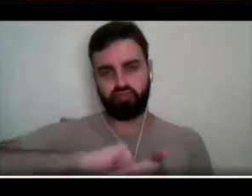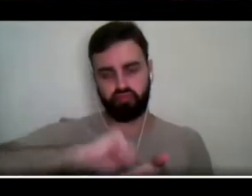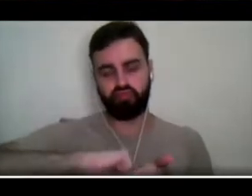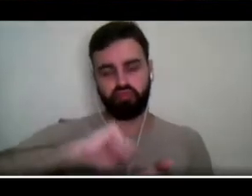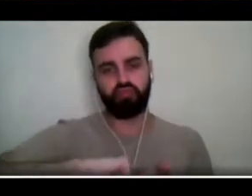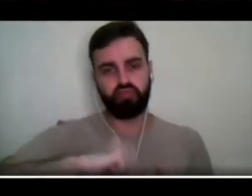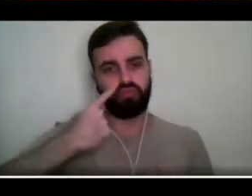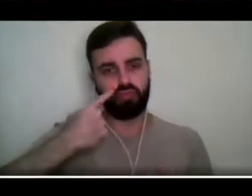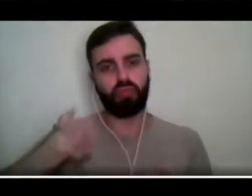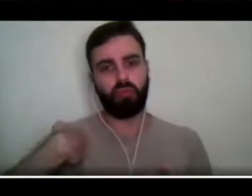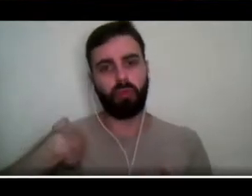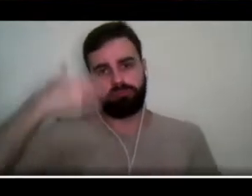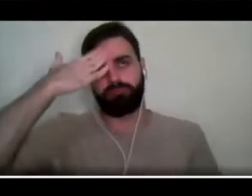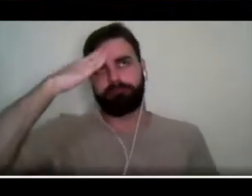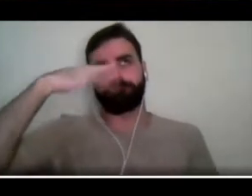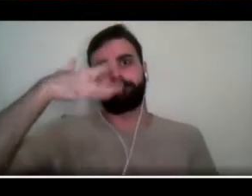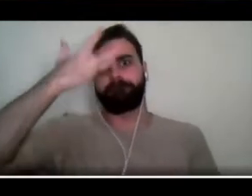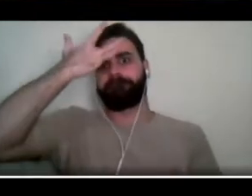falar.